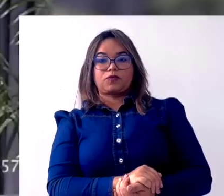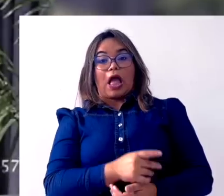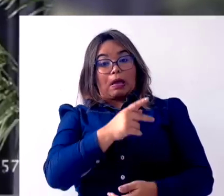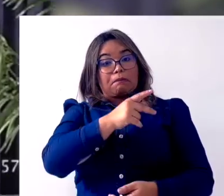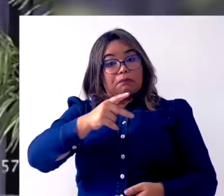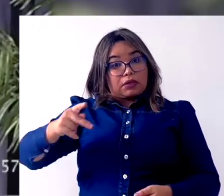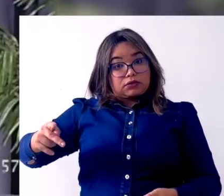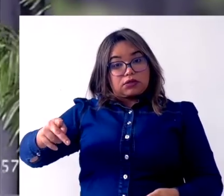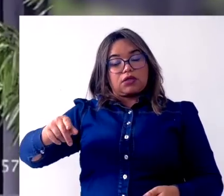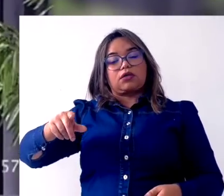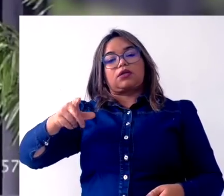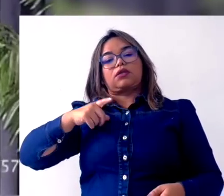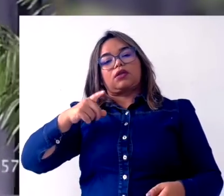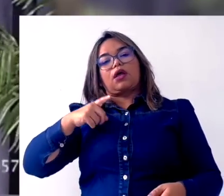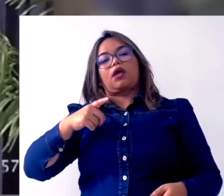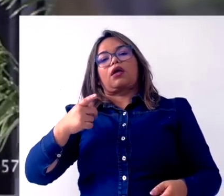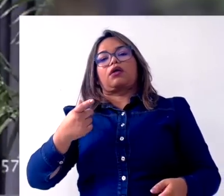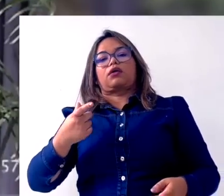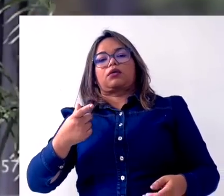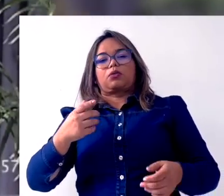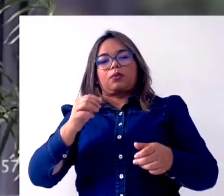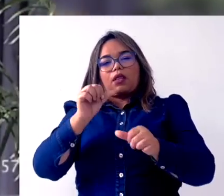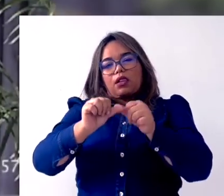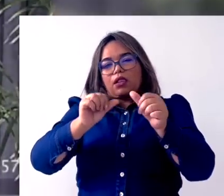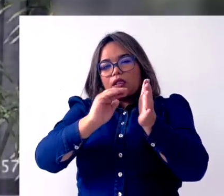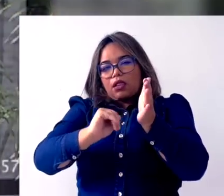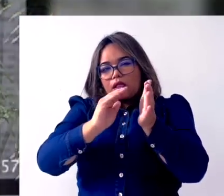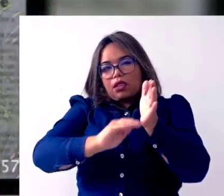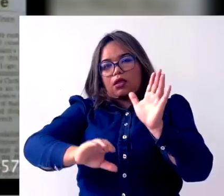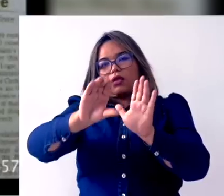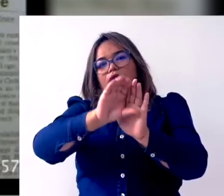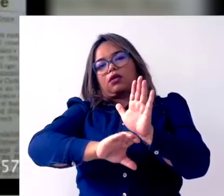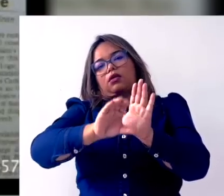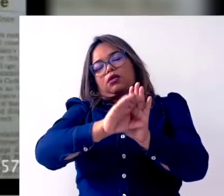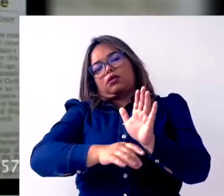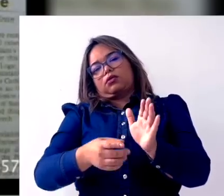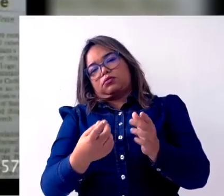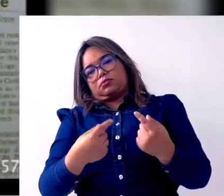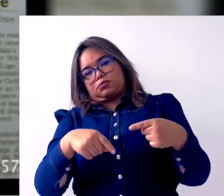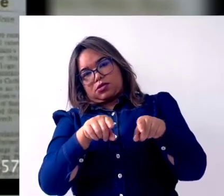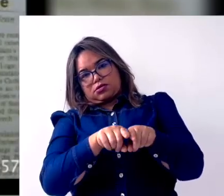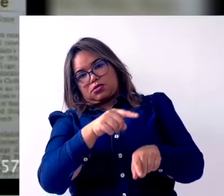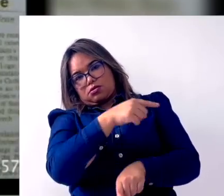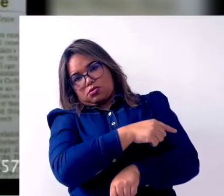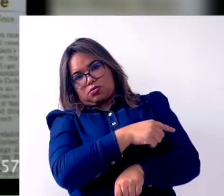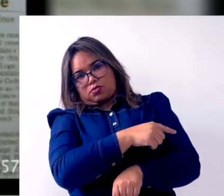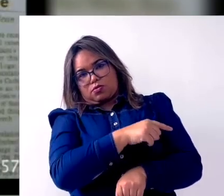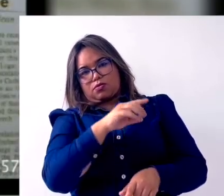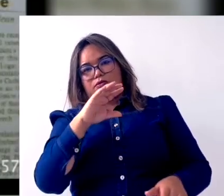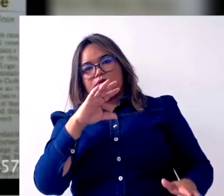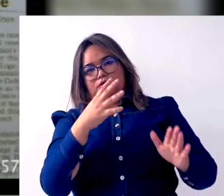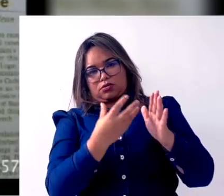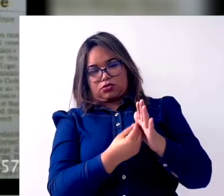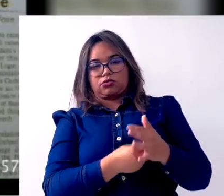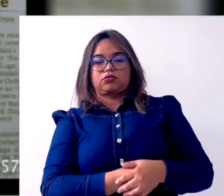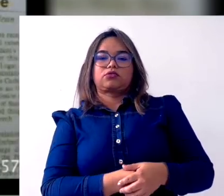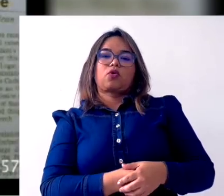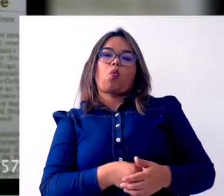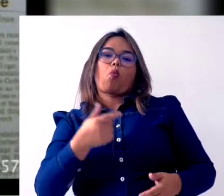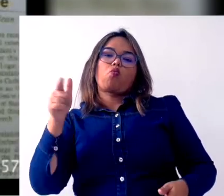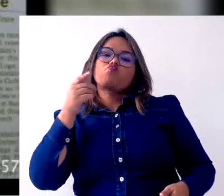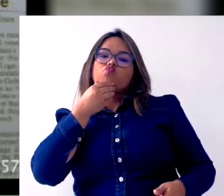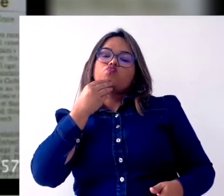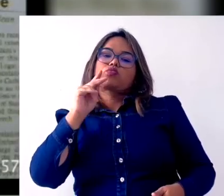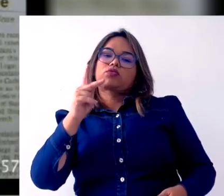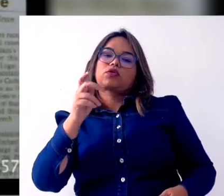Ele começou a alterar a Constituição dos Estados Unidos. Harry Truman tentou fazer isso em 1951,